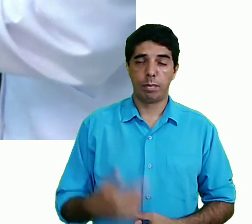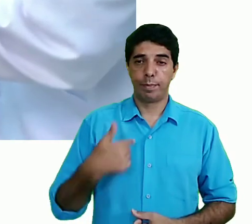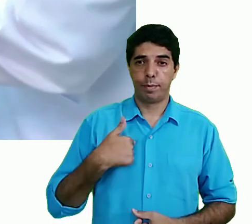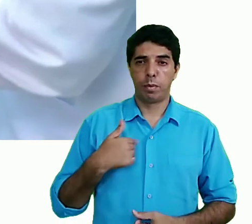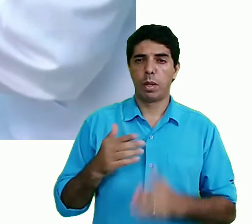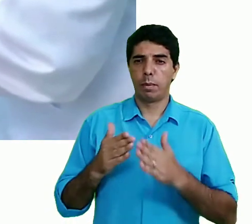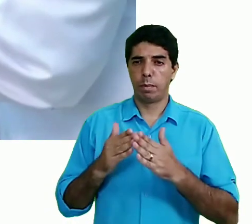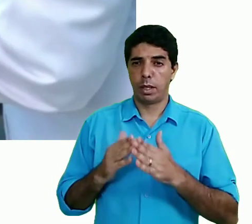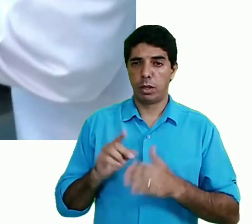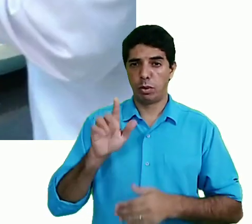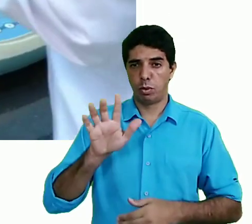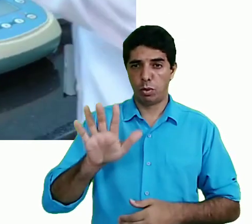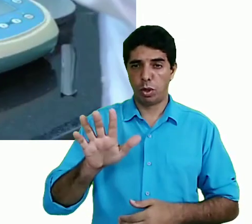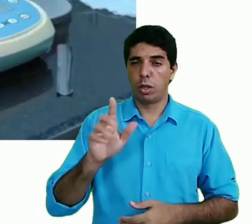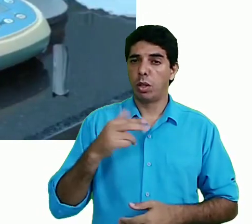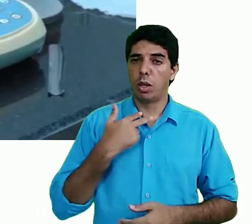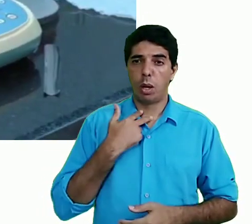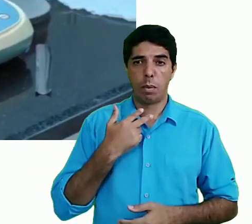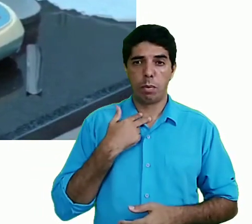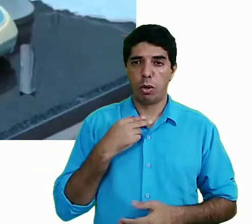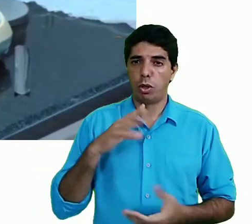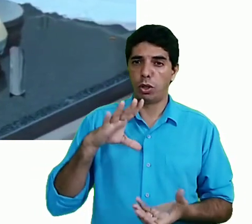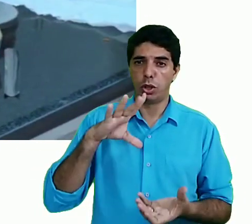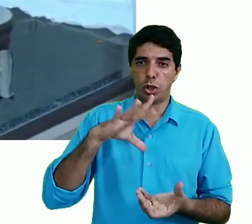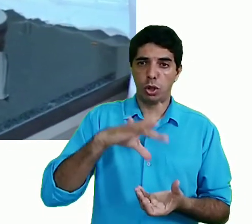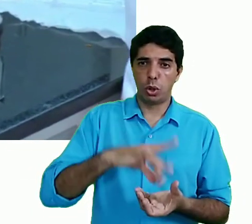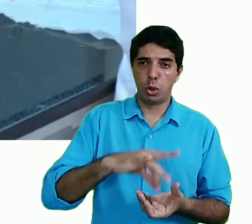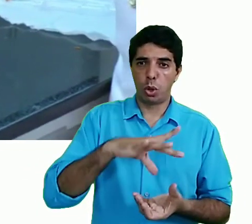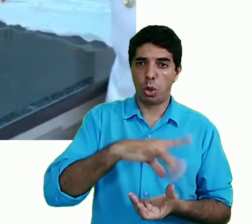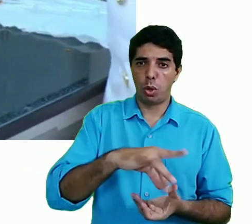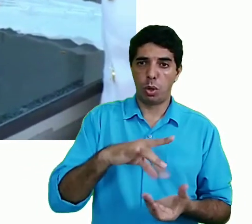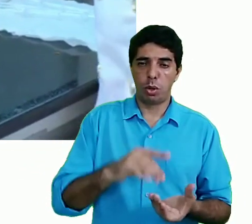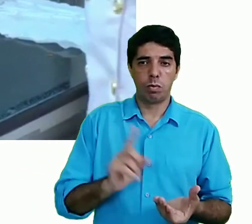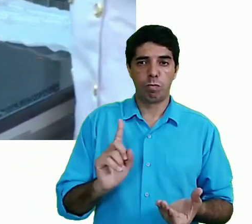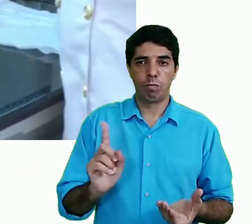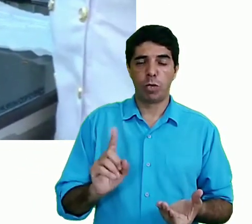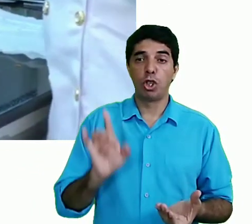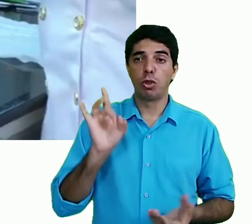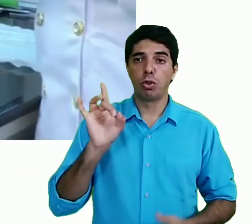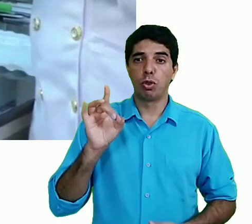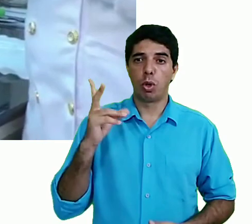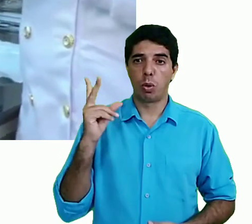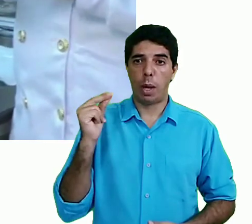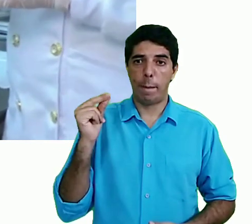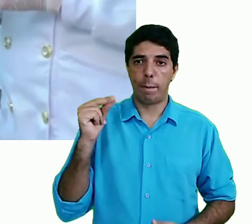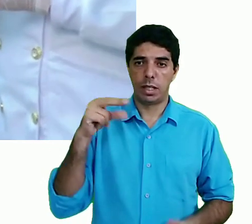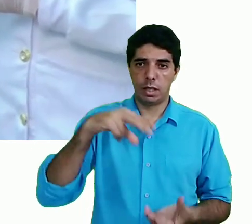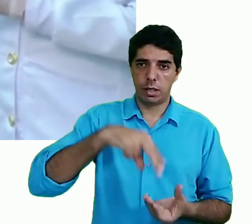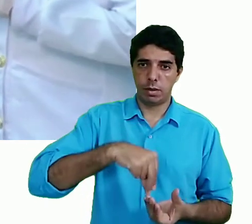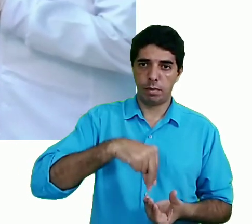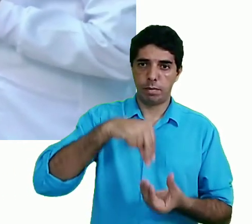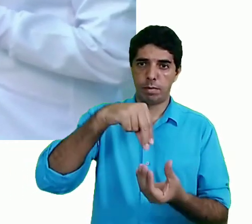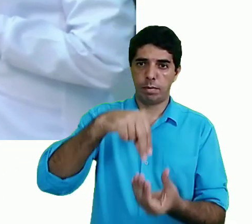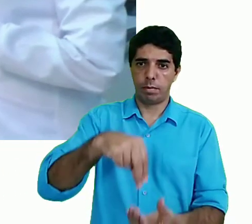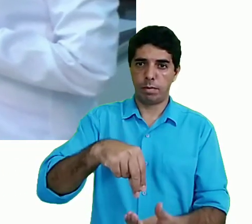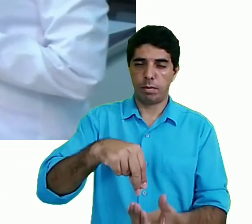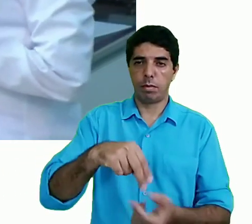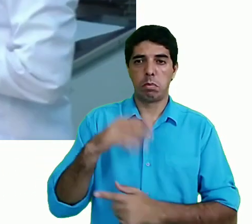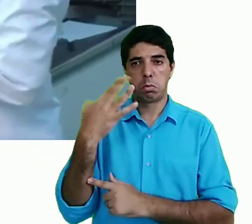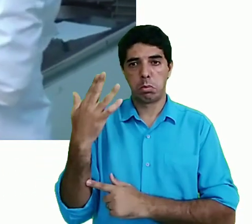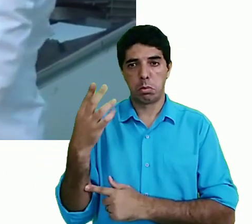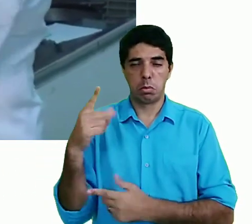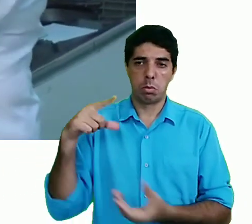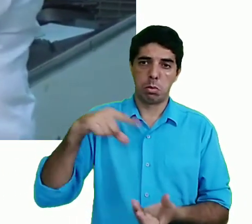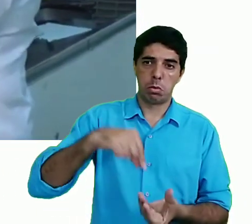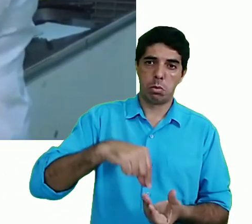peço para vocês não, né, tocarem no cadinho com as mãos, somente com o auxílio da garra ou com uma pinça